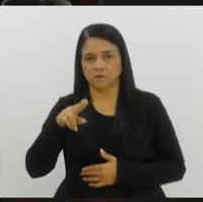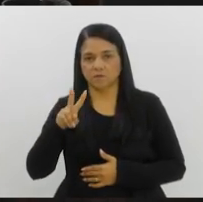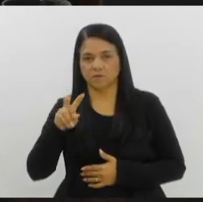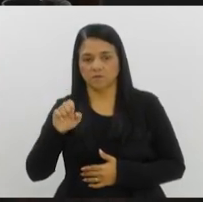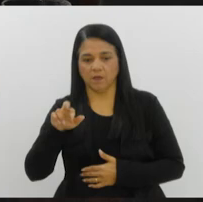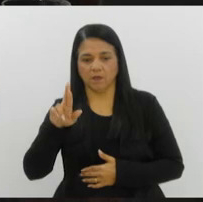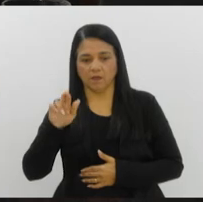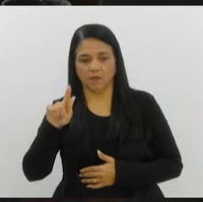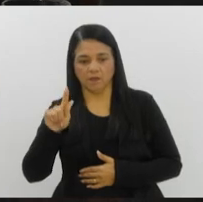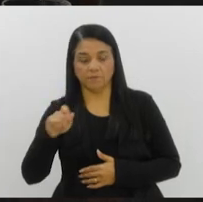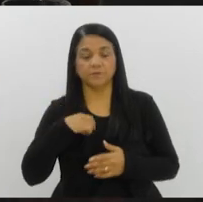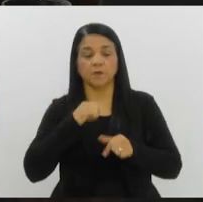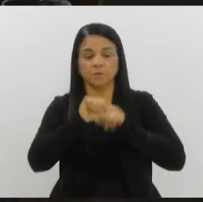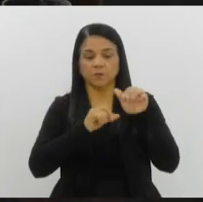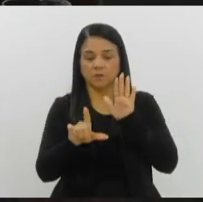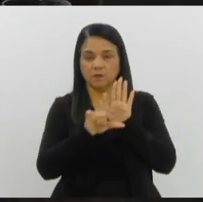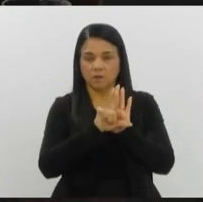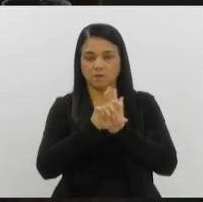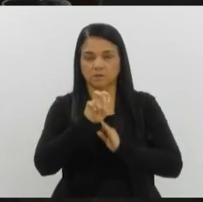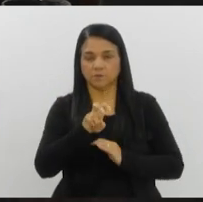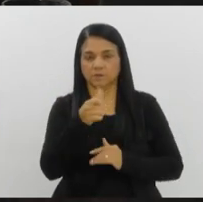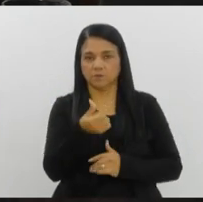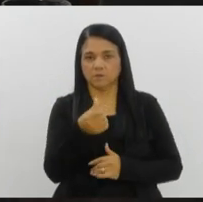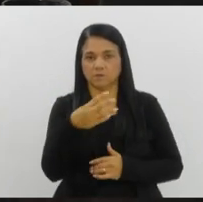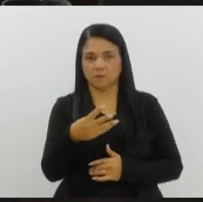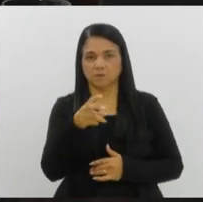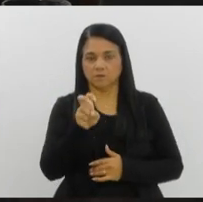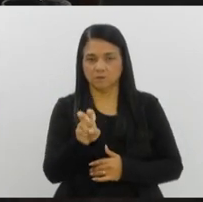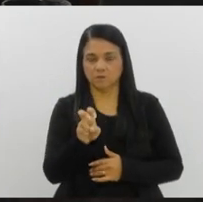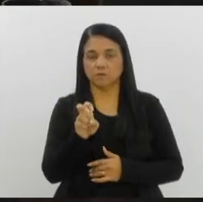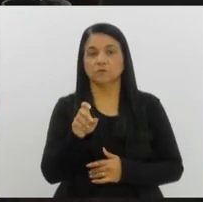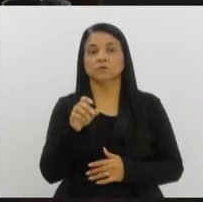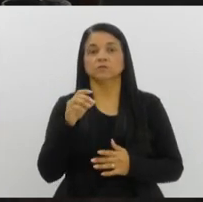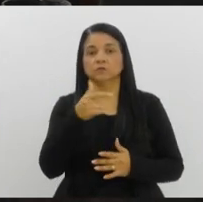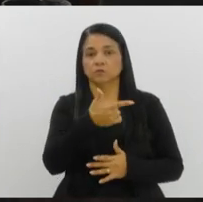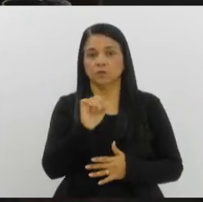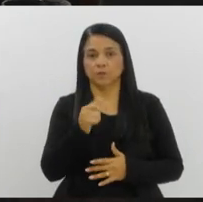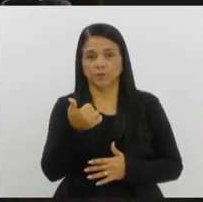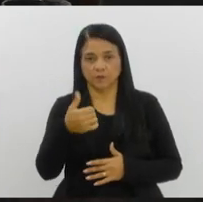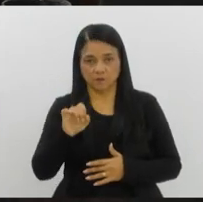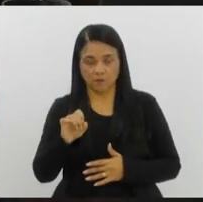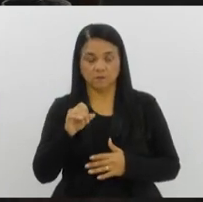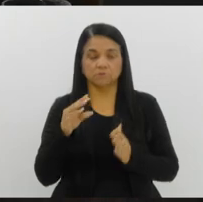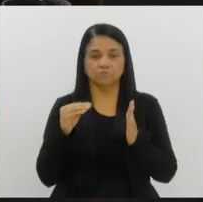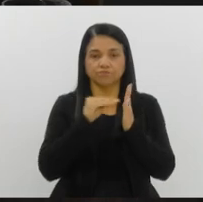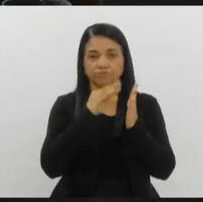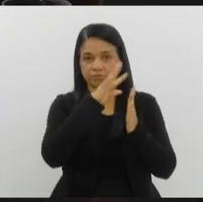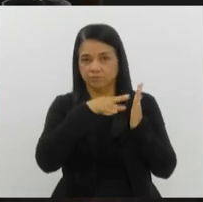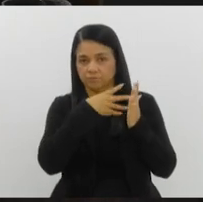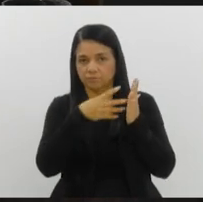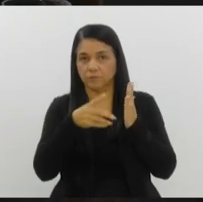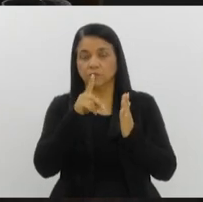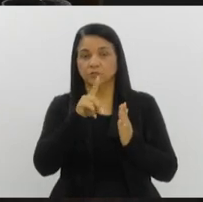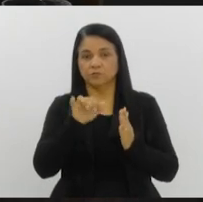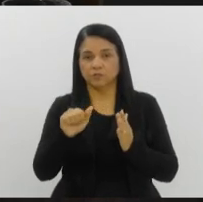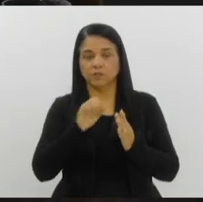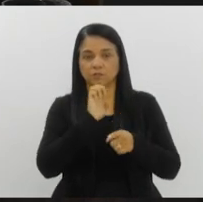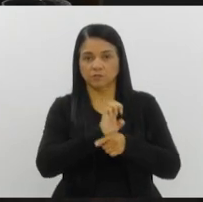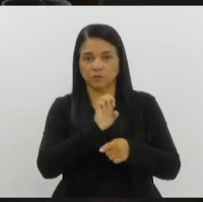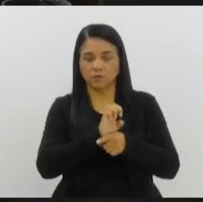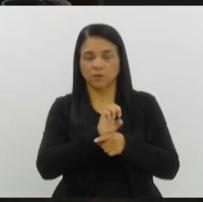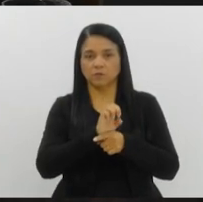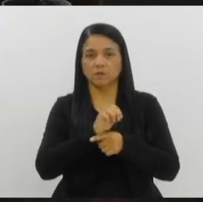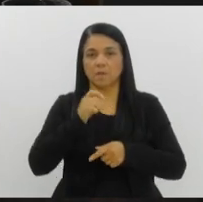lei 5.645 de 6 de janeiro de 2010, para incluir no calendário oficial do Estado do Rio de Janeiro o dia estadual da Banda